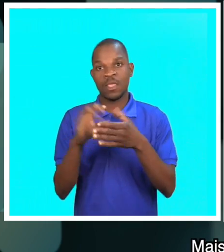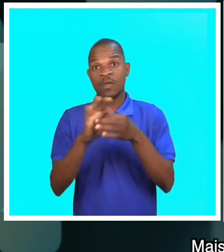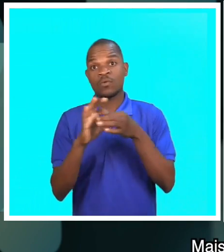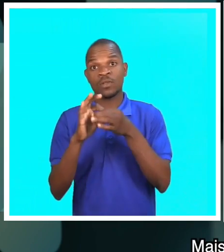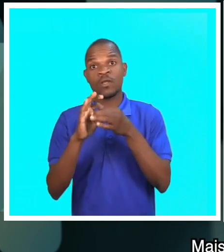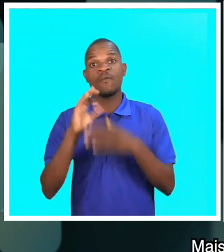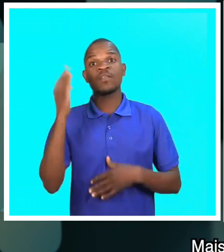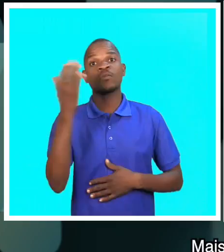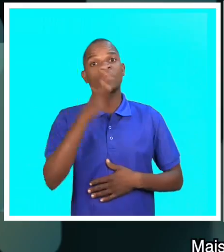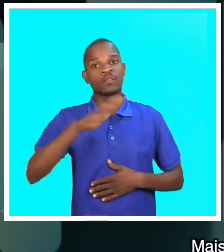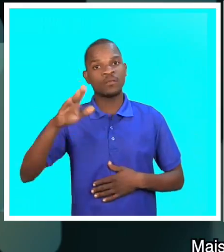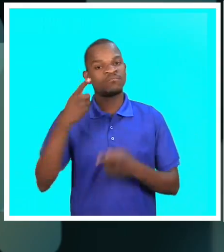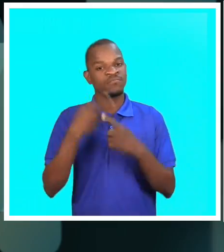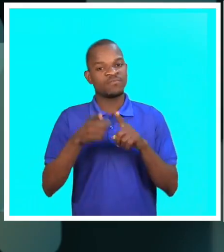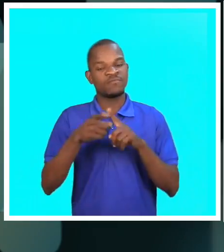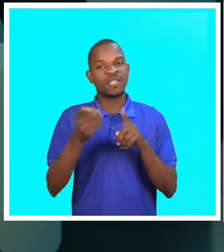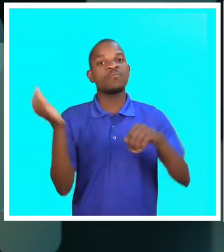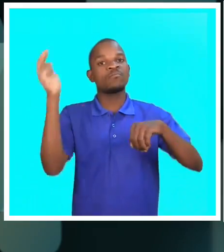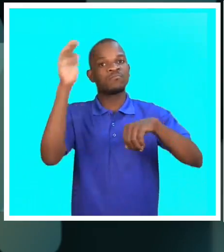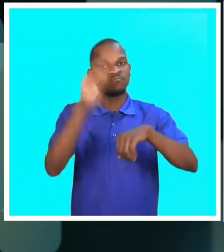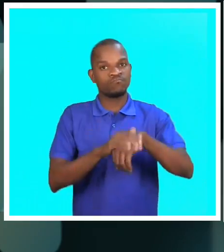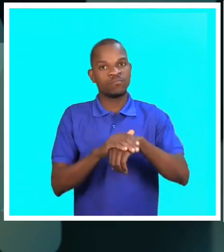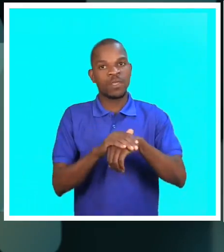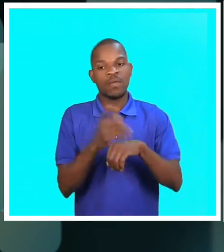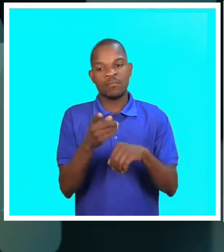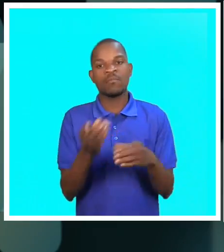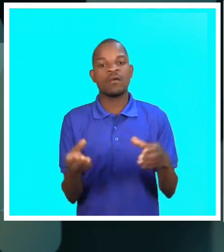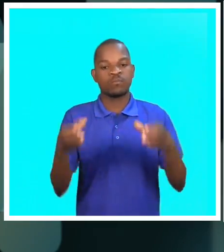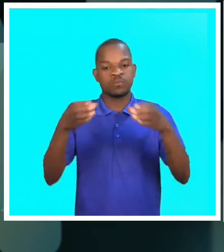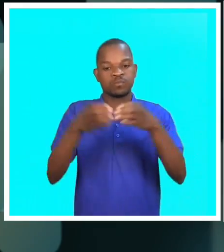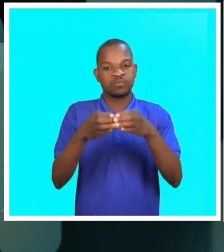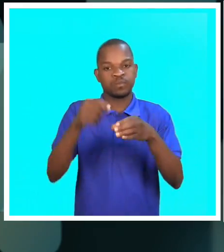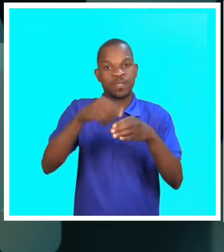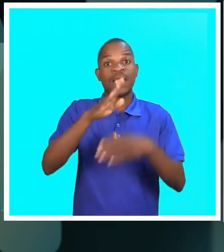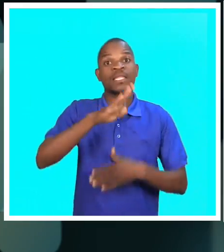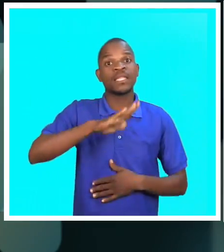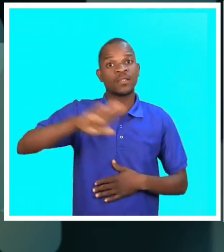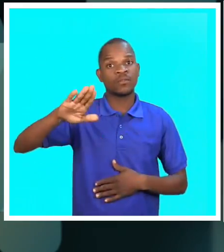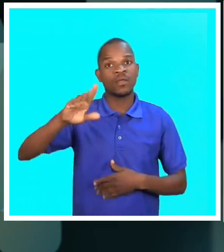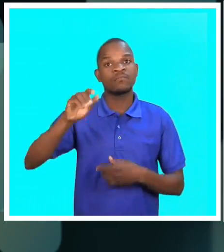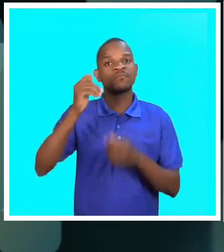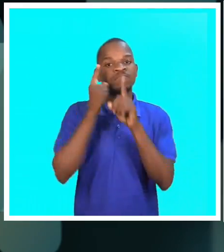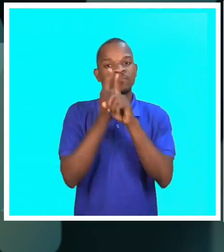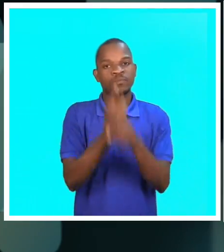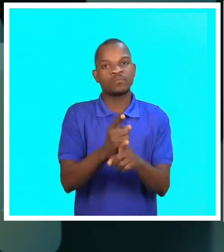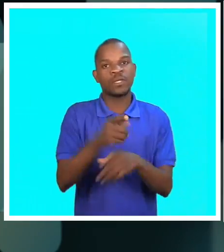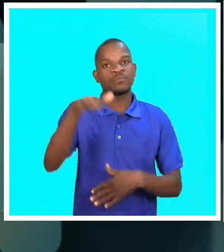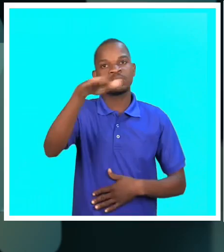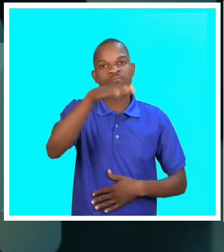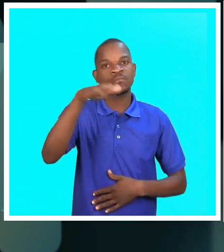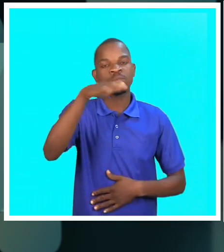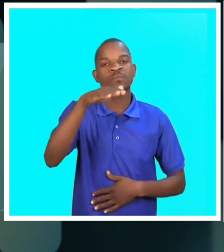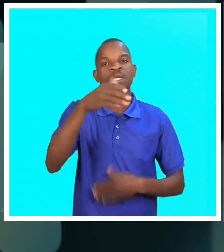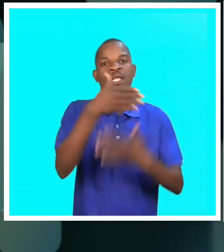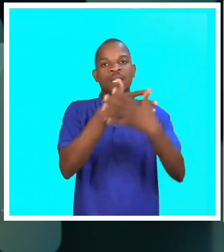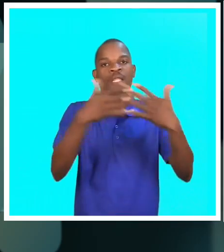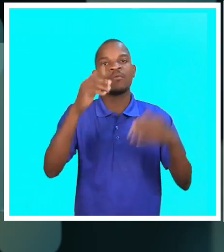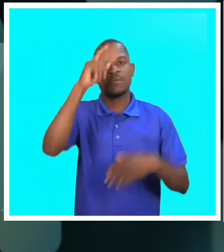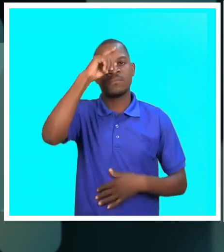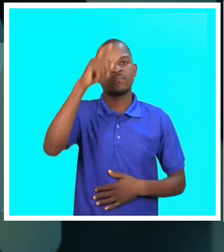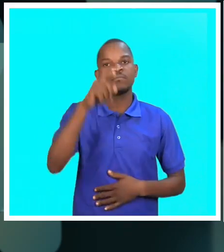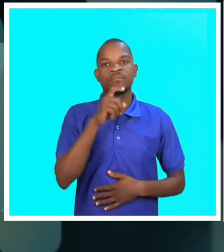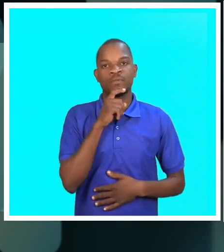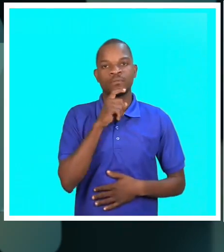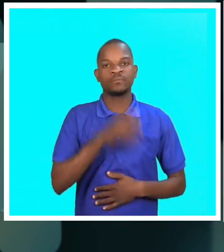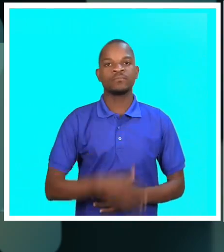diversas federações, incluindo o futebol, foram enviados para Chai Chai e Macia a fim de criarem uma base